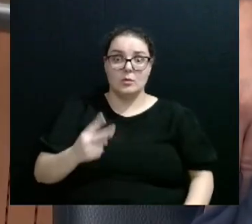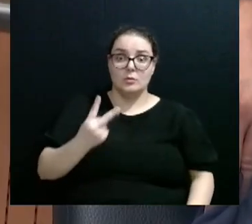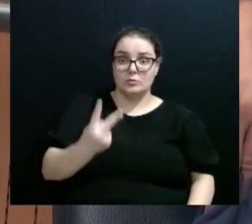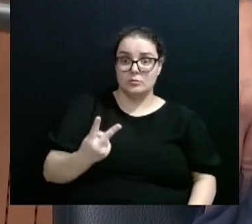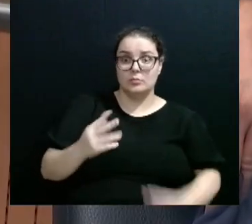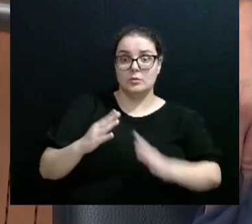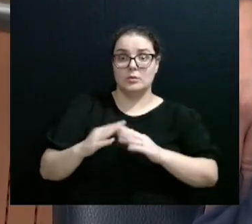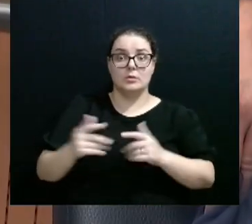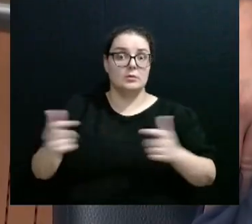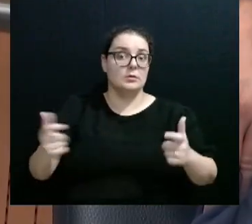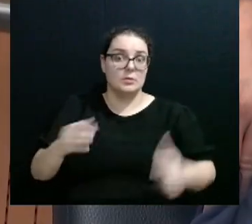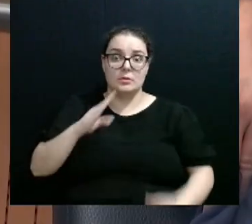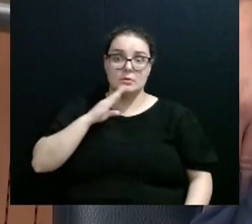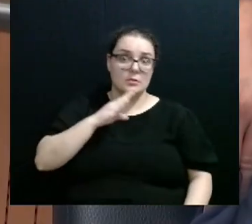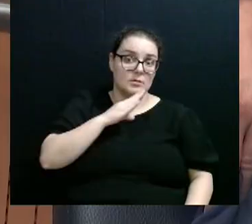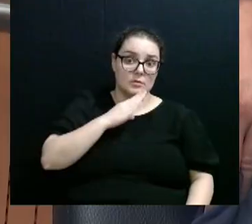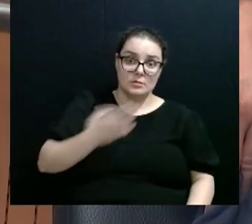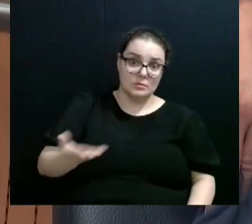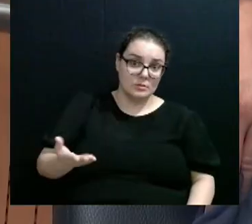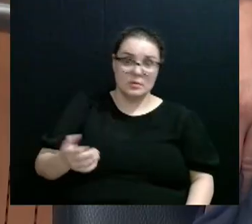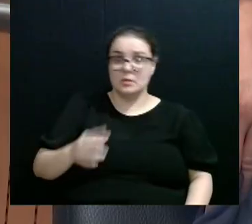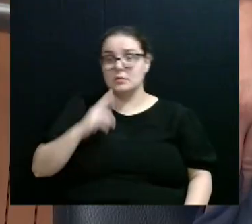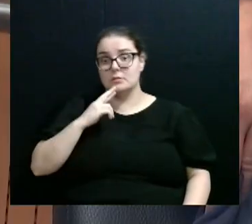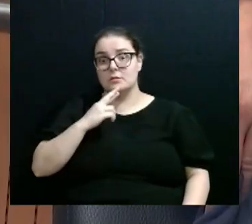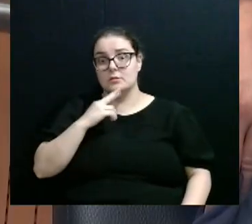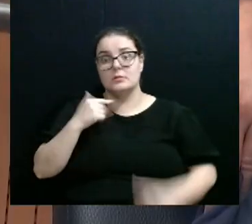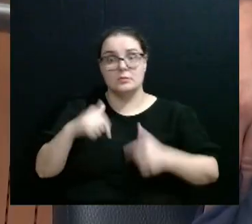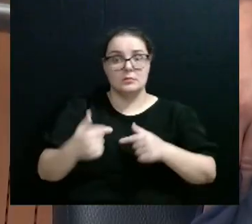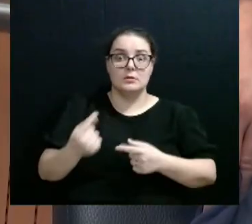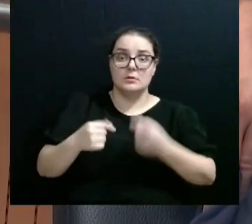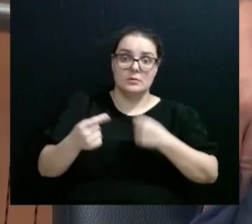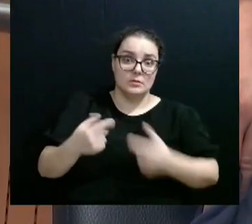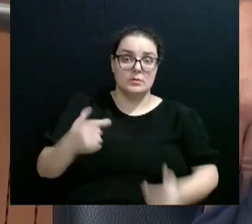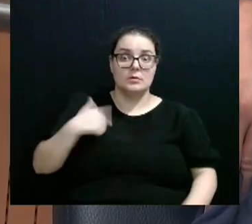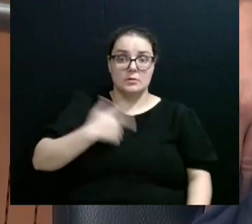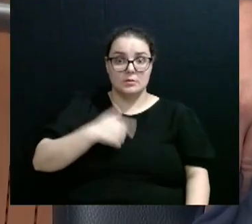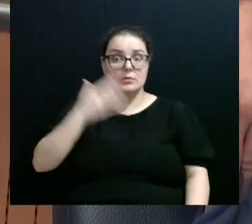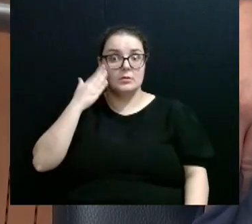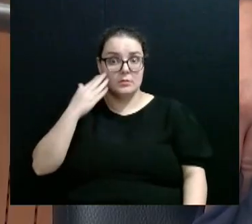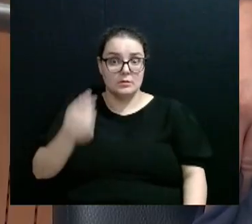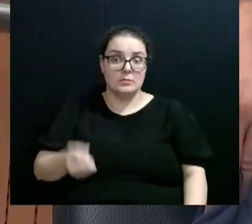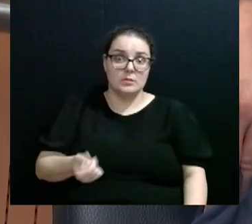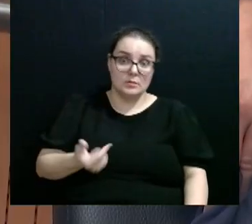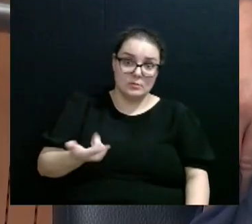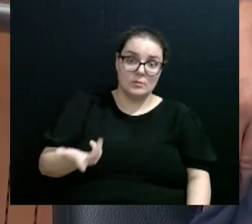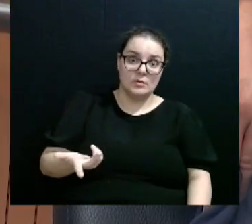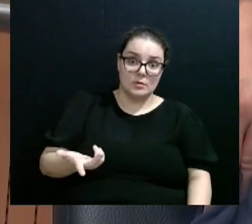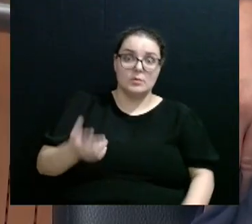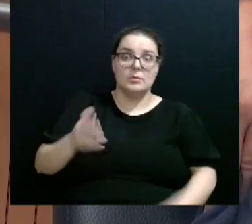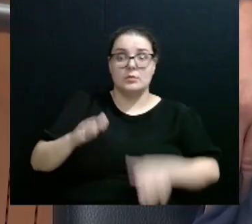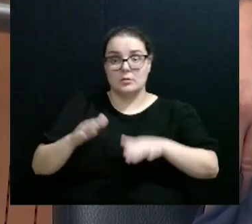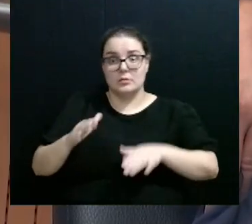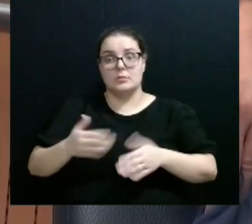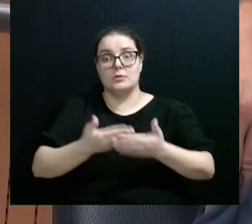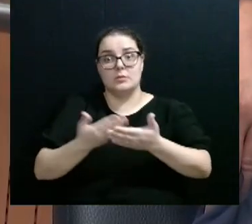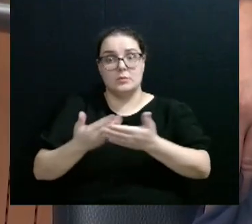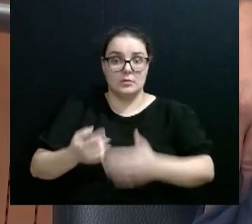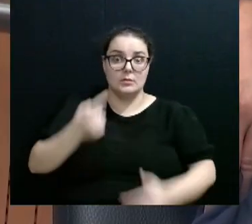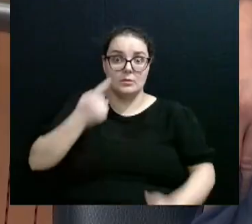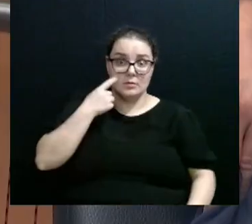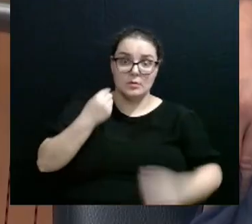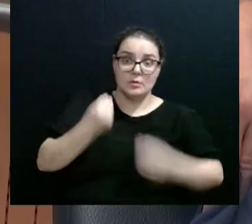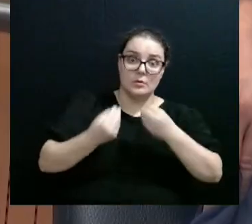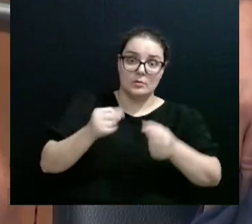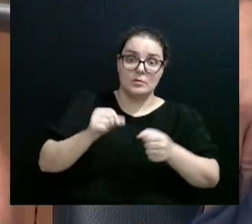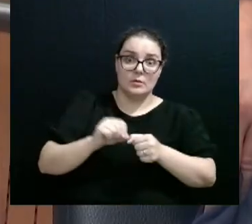comércios estão deixando de trabalhar, gerar uma receita que a gente sabe que não é pouca, né? Então, de repente, fazer um estudo aí, ver o que dá para fazer nesse sentido de